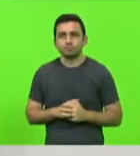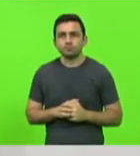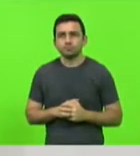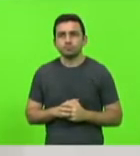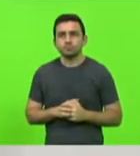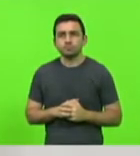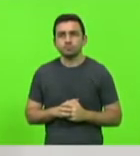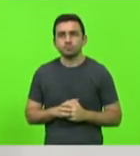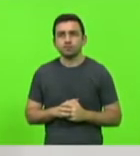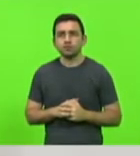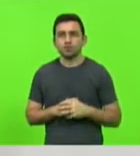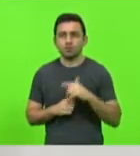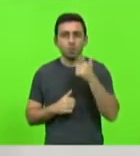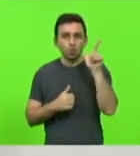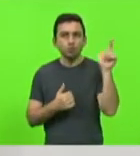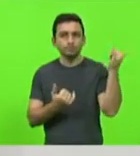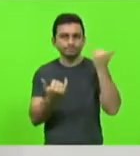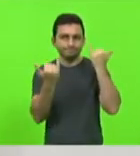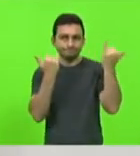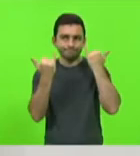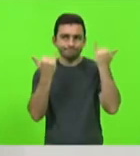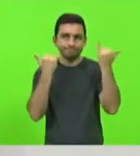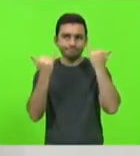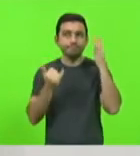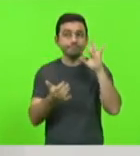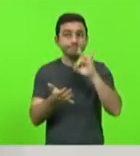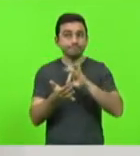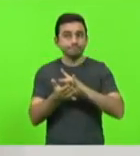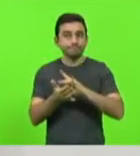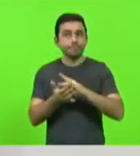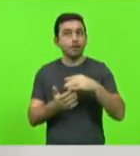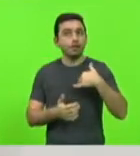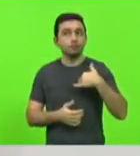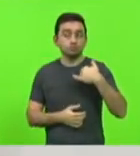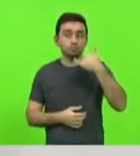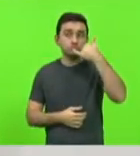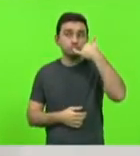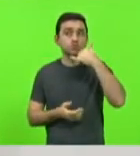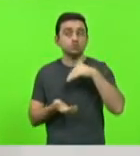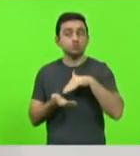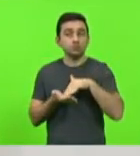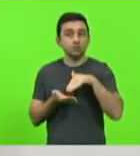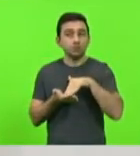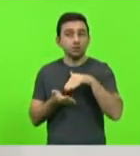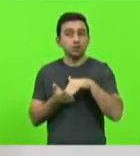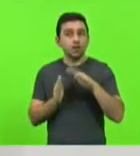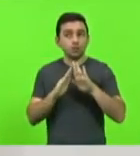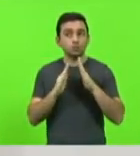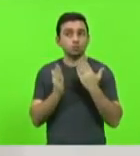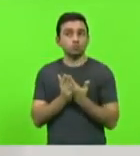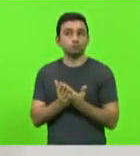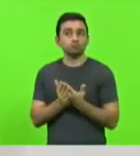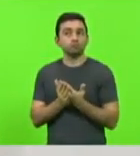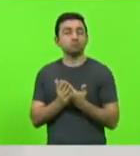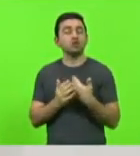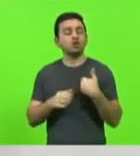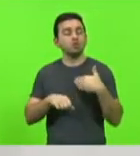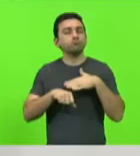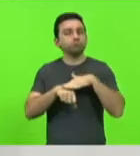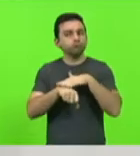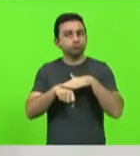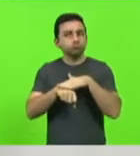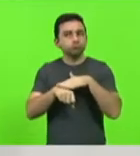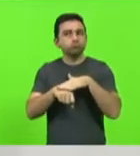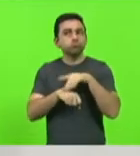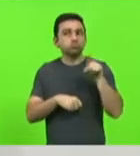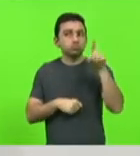E segundo informações que eu tive, porque eu realmente eu liguei até para a secretaria dessa escola e falei com alguém lá da